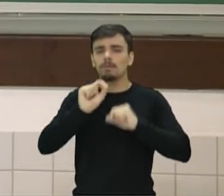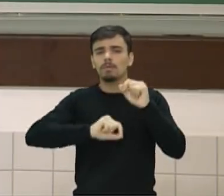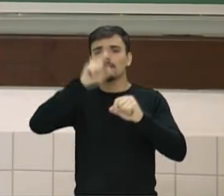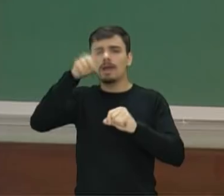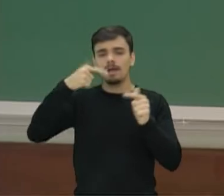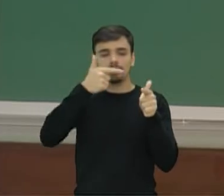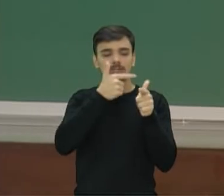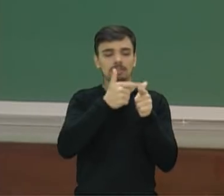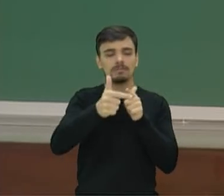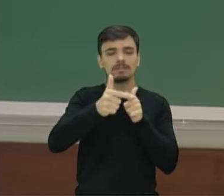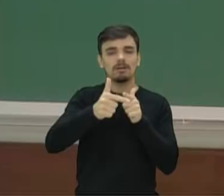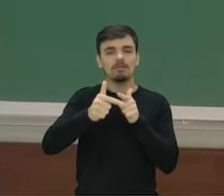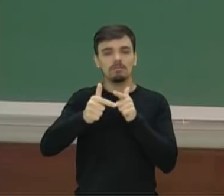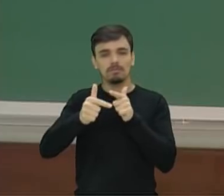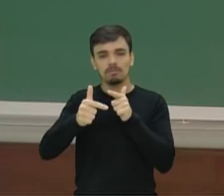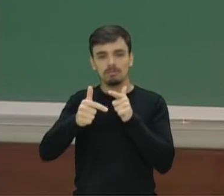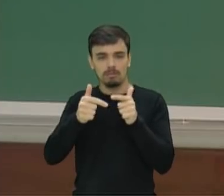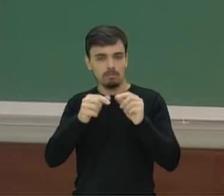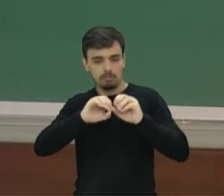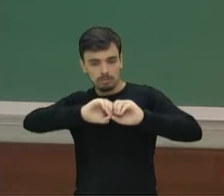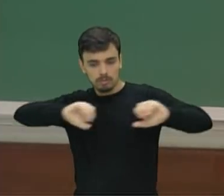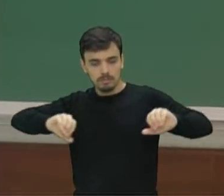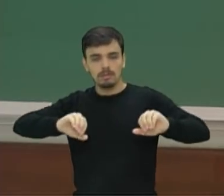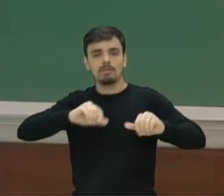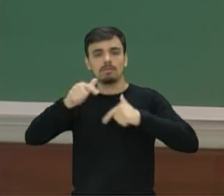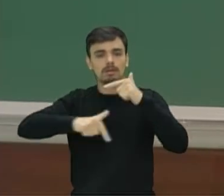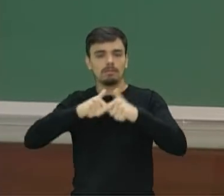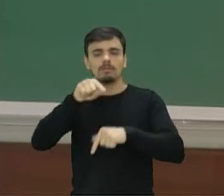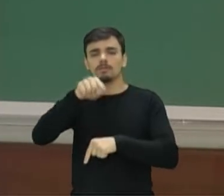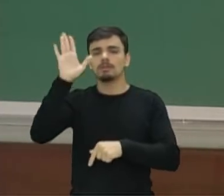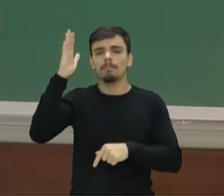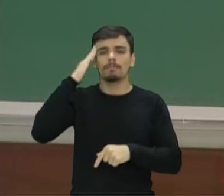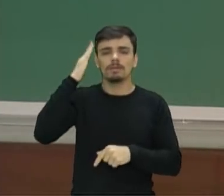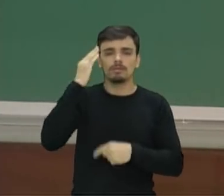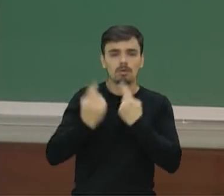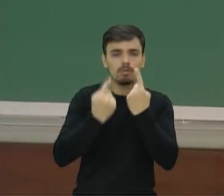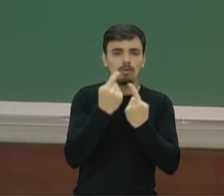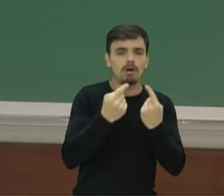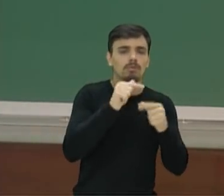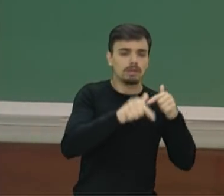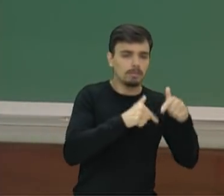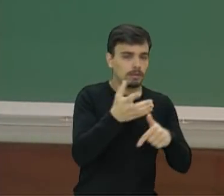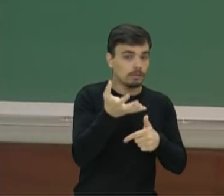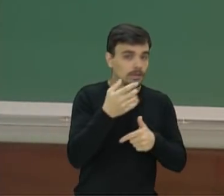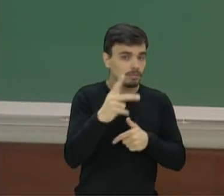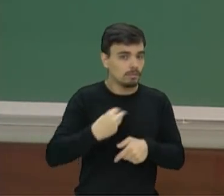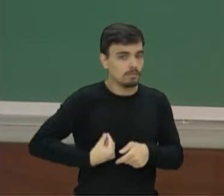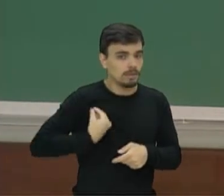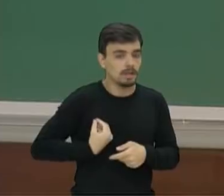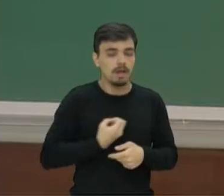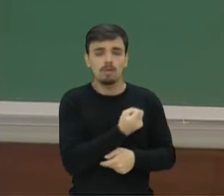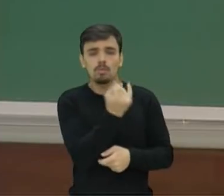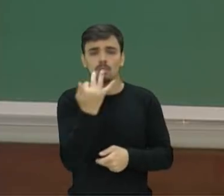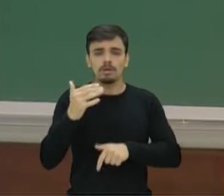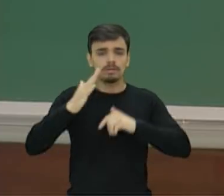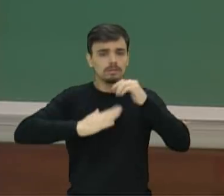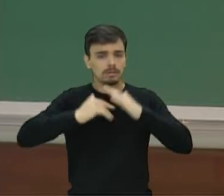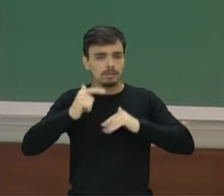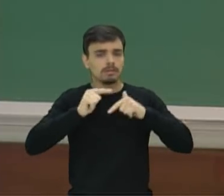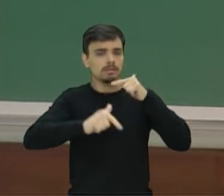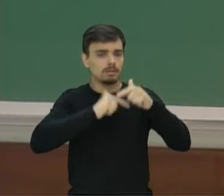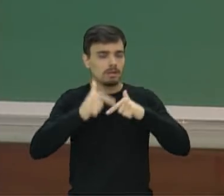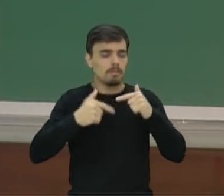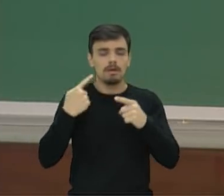do trabalho? Você já pensou em que profissão você quer seguir? Quantas profissões existem? E por que você